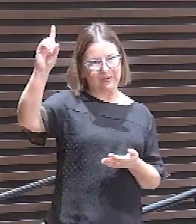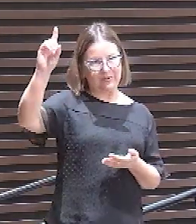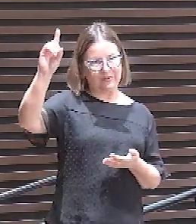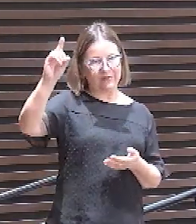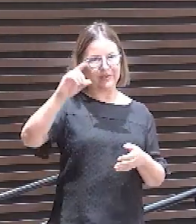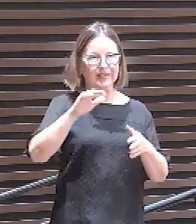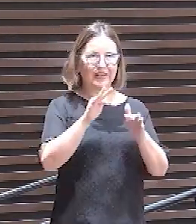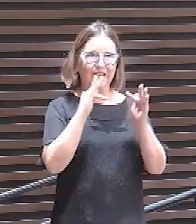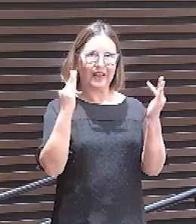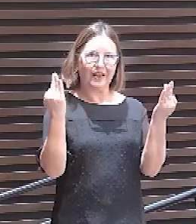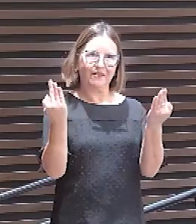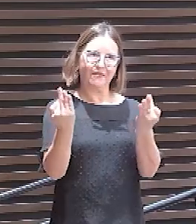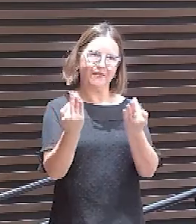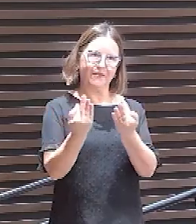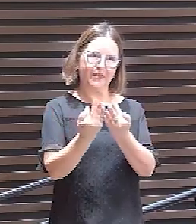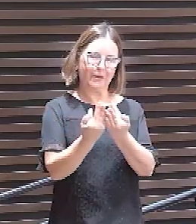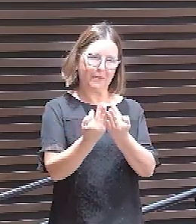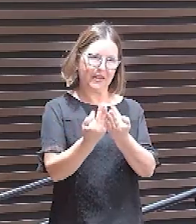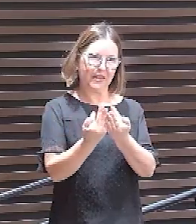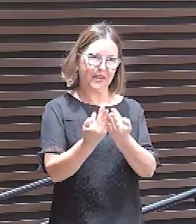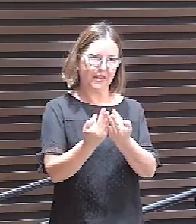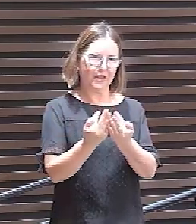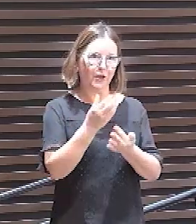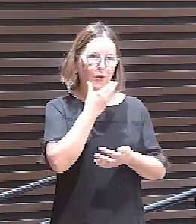de Sete.